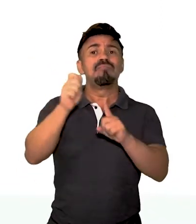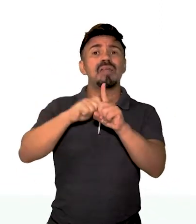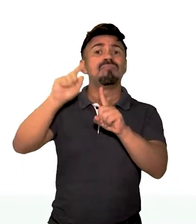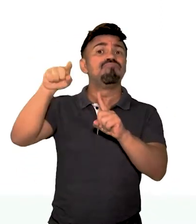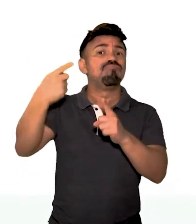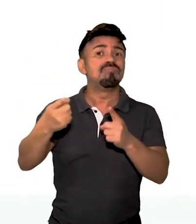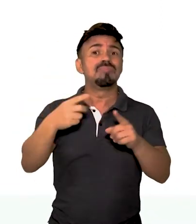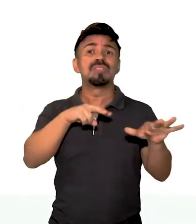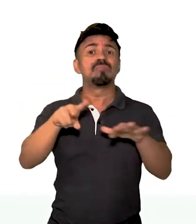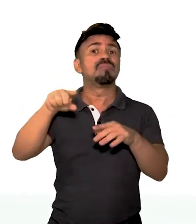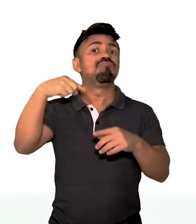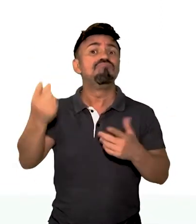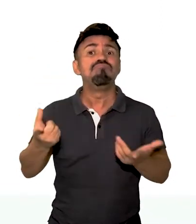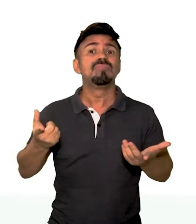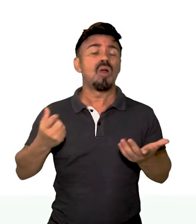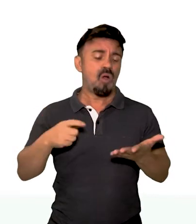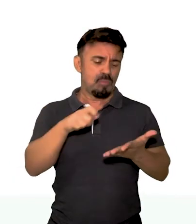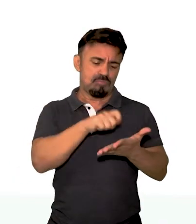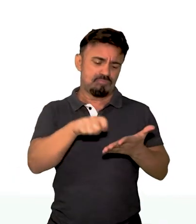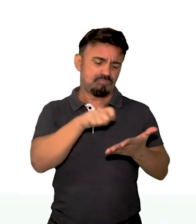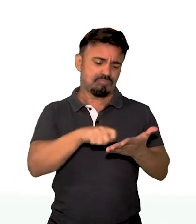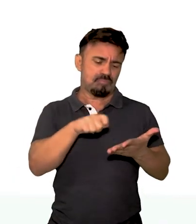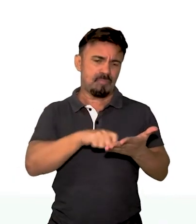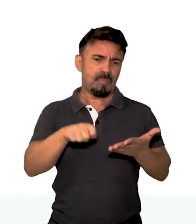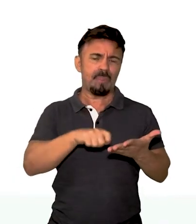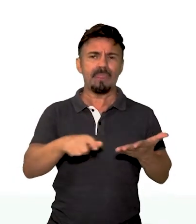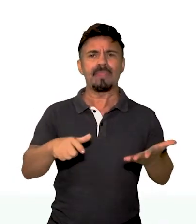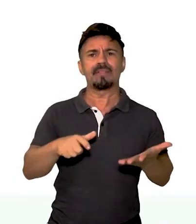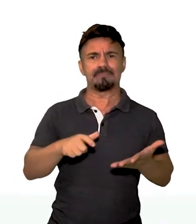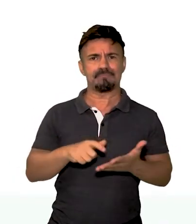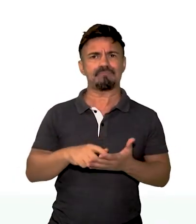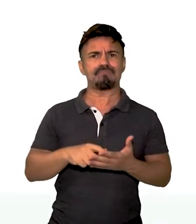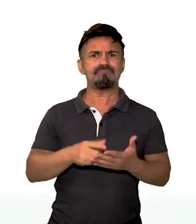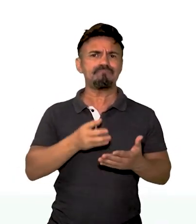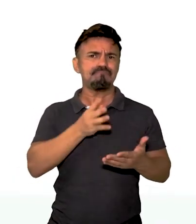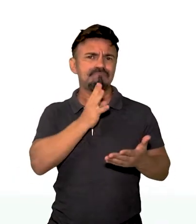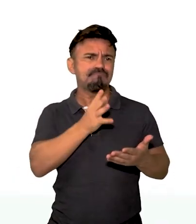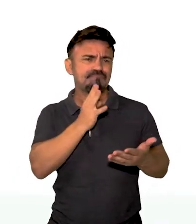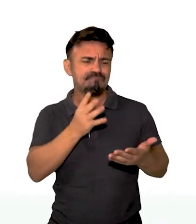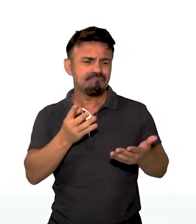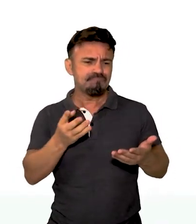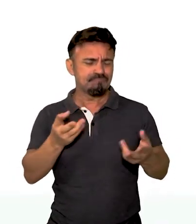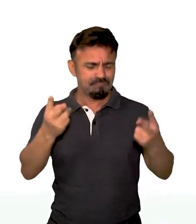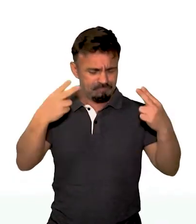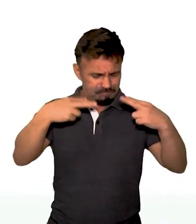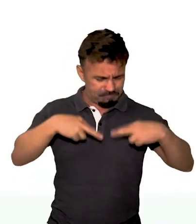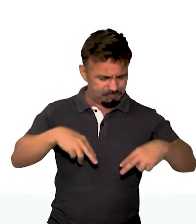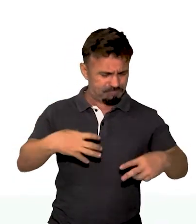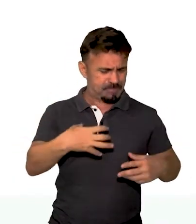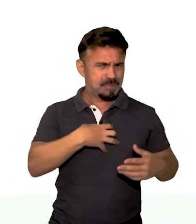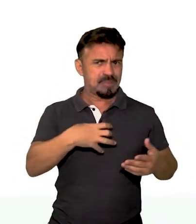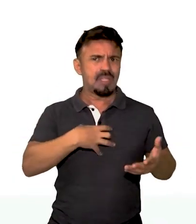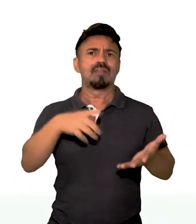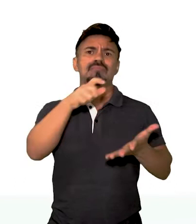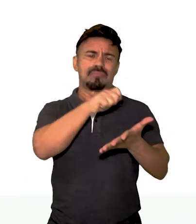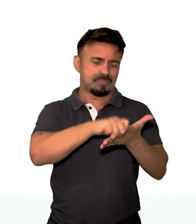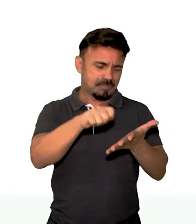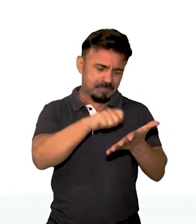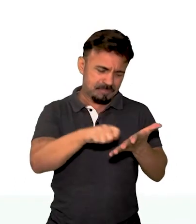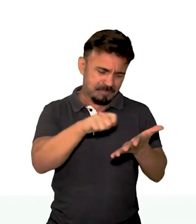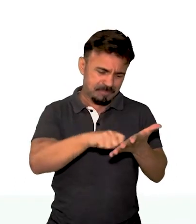na semana. Se conhecer melhor, né? Você vai se conhecendo, vai colocando as suas emoções naquele